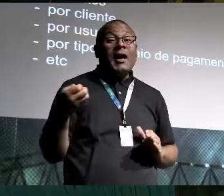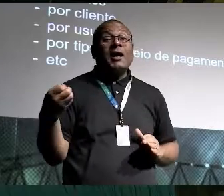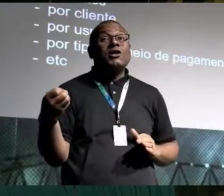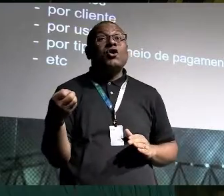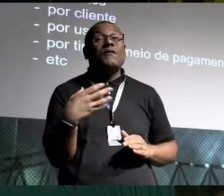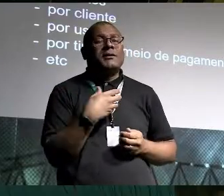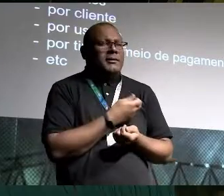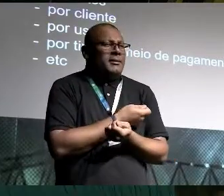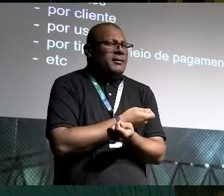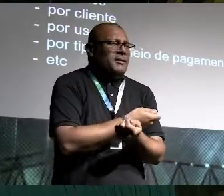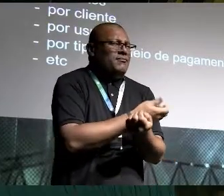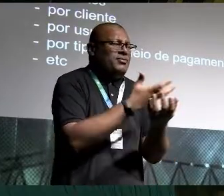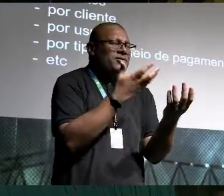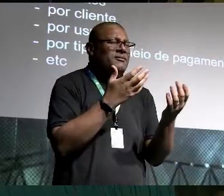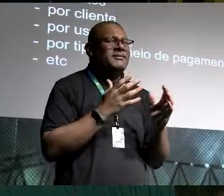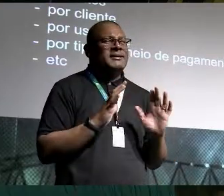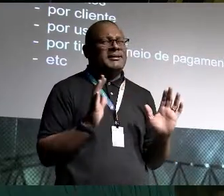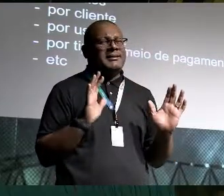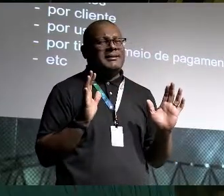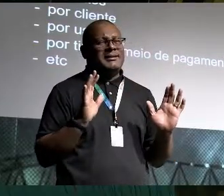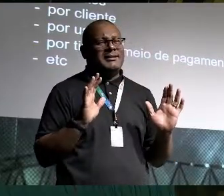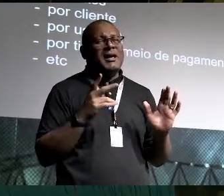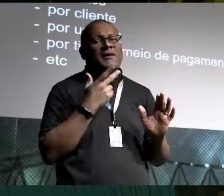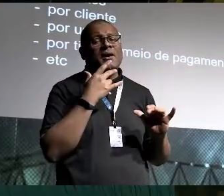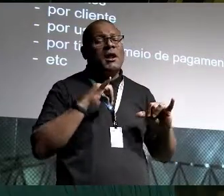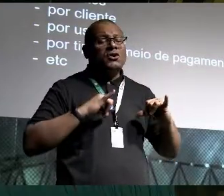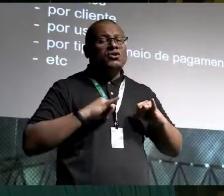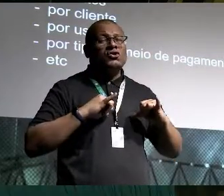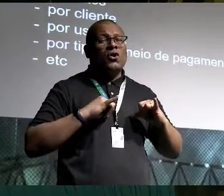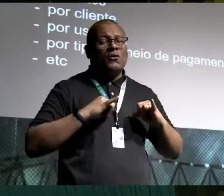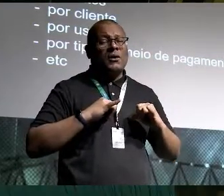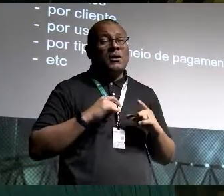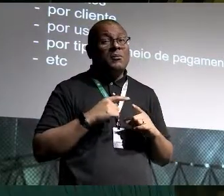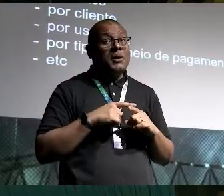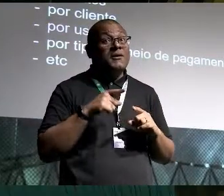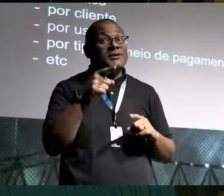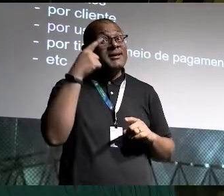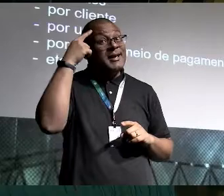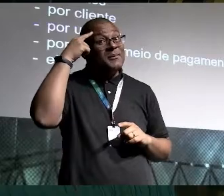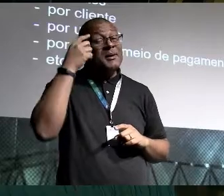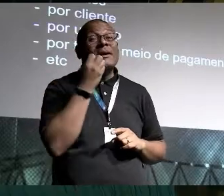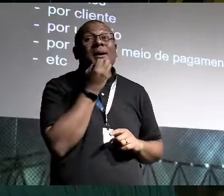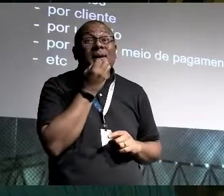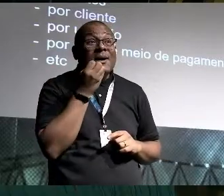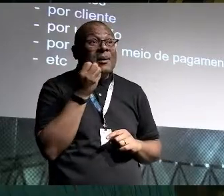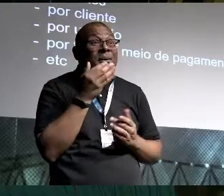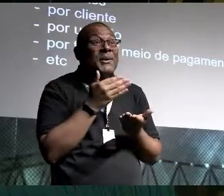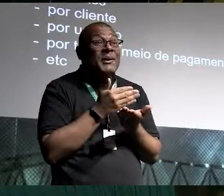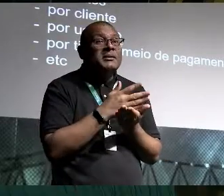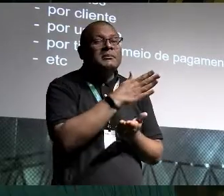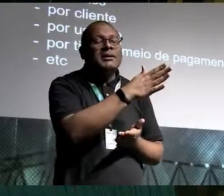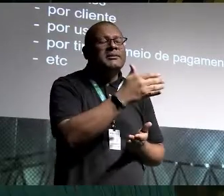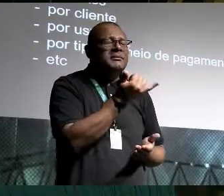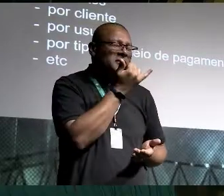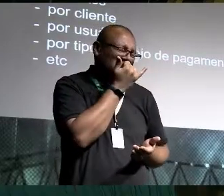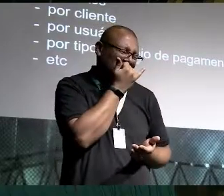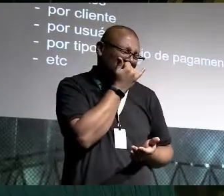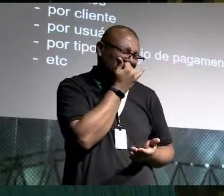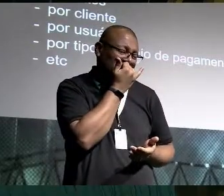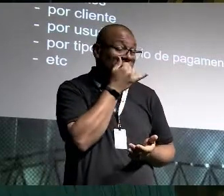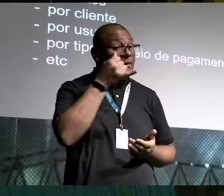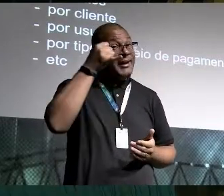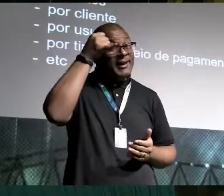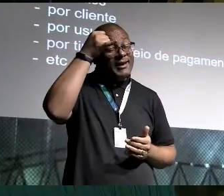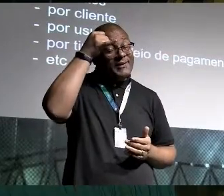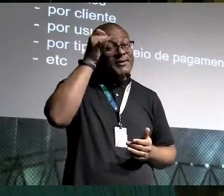nova funcionalidade. Por que eu falo sofram? Porque pode ser que seja uma coisa catastrófica no começo. Às vezes pode ser. Como a gente quer evitar